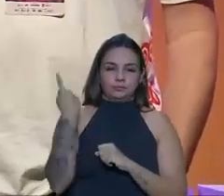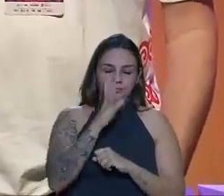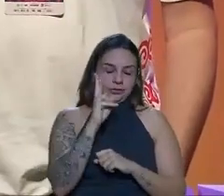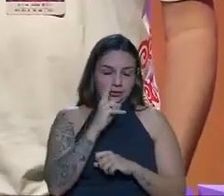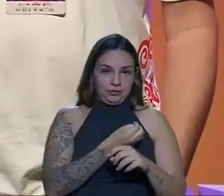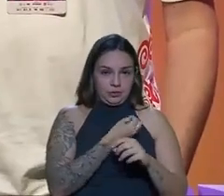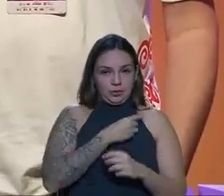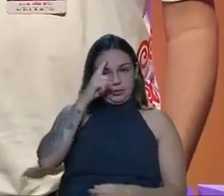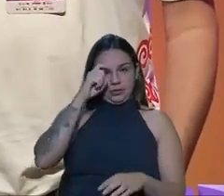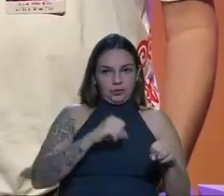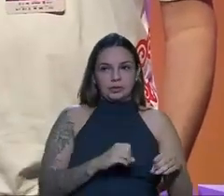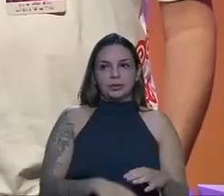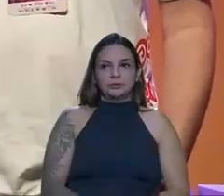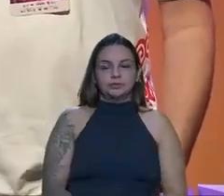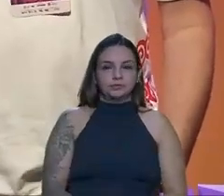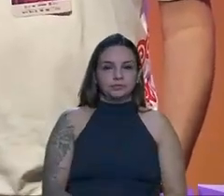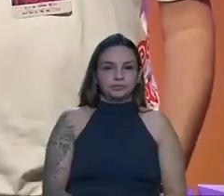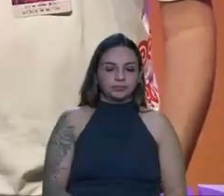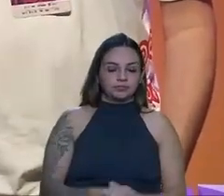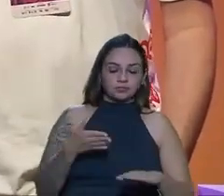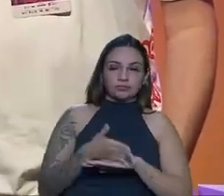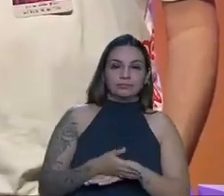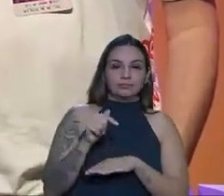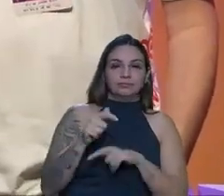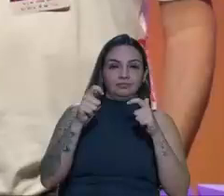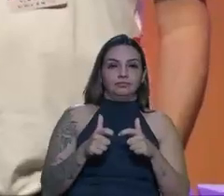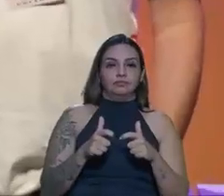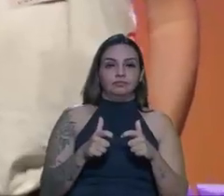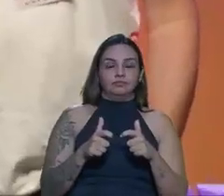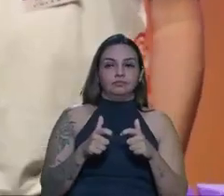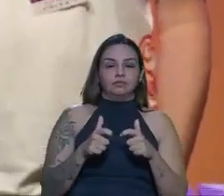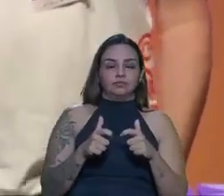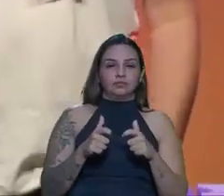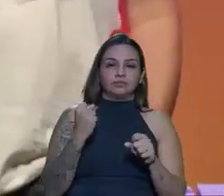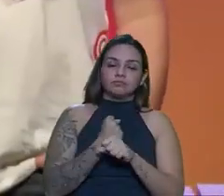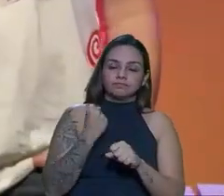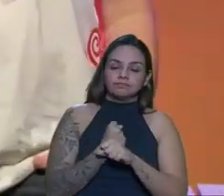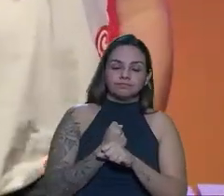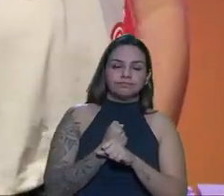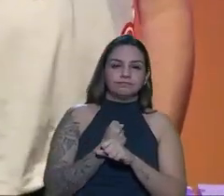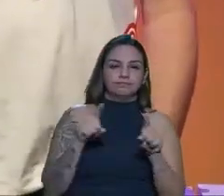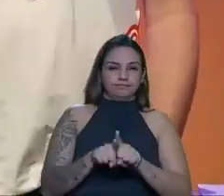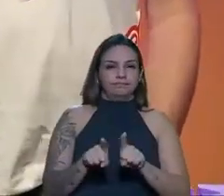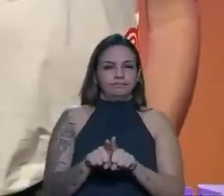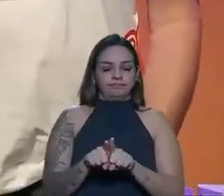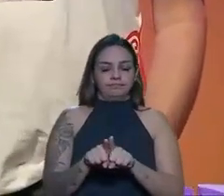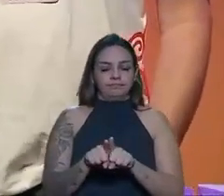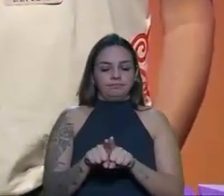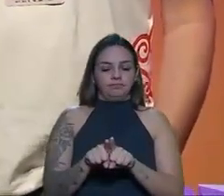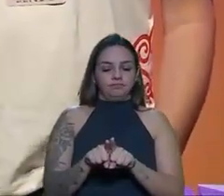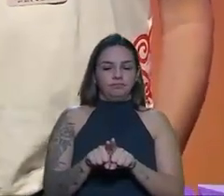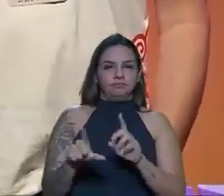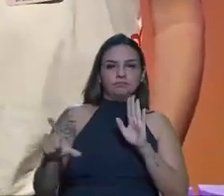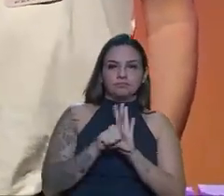gente vive no dia a dia da educação. Então, quando a gente entra nesse ambiente que foi construído também com